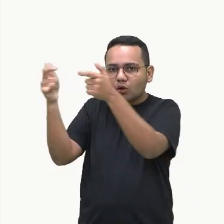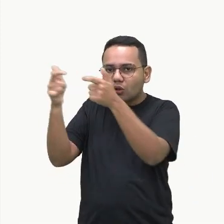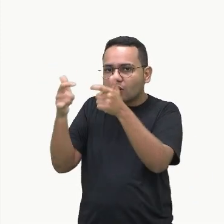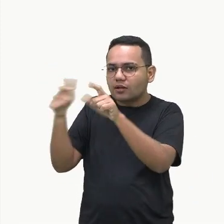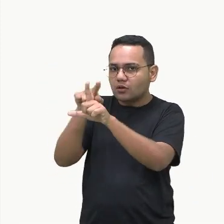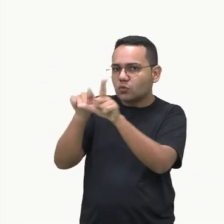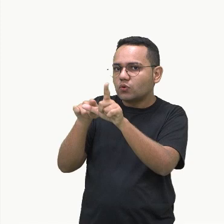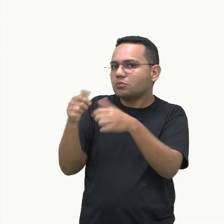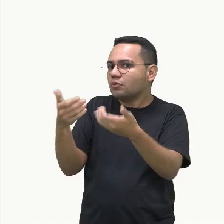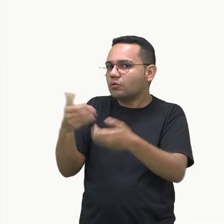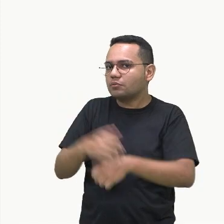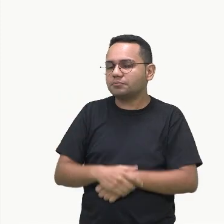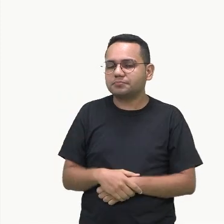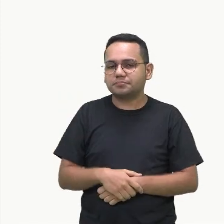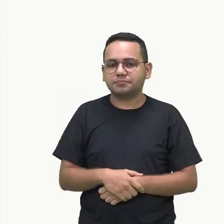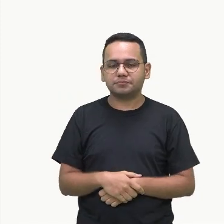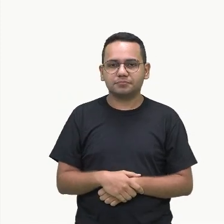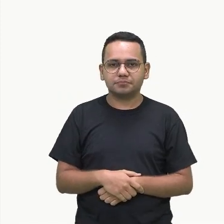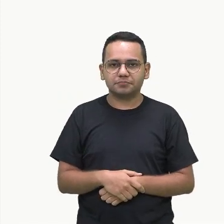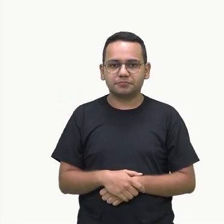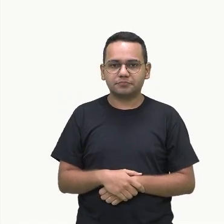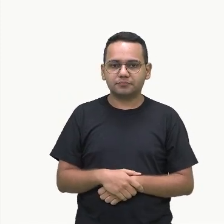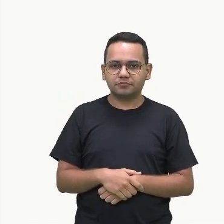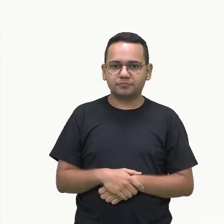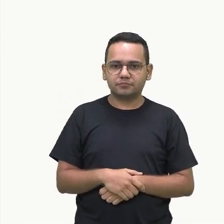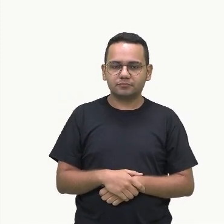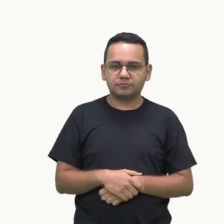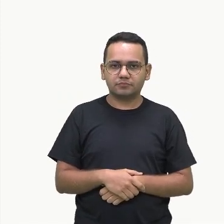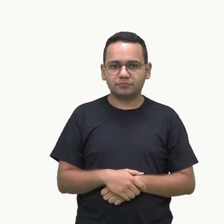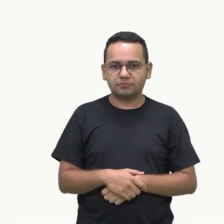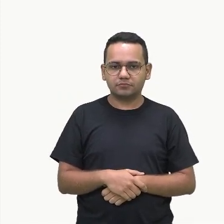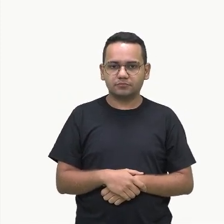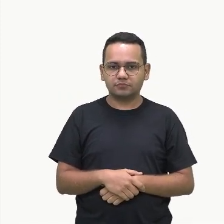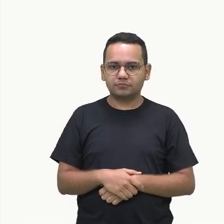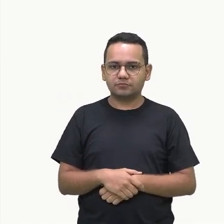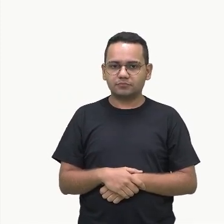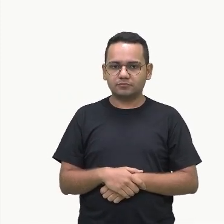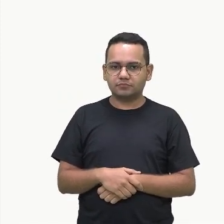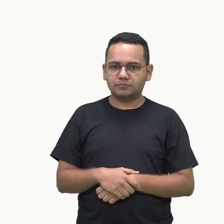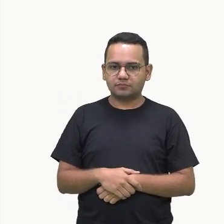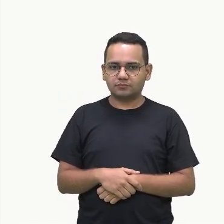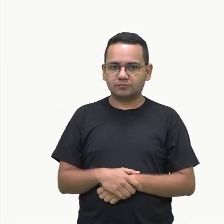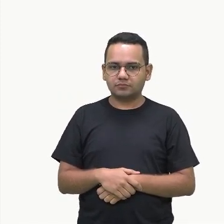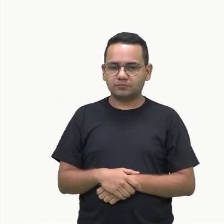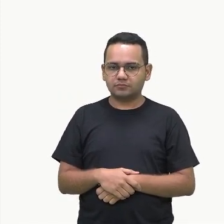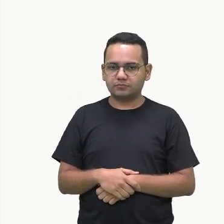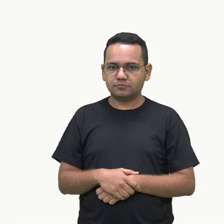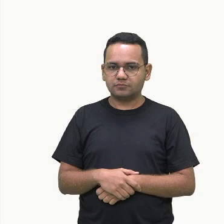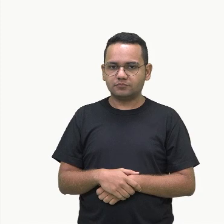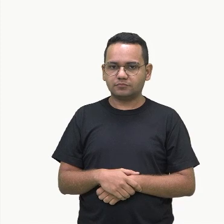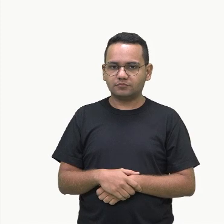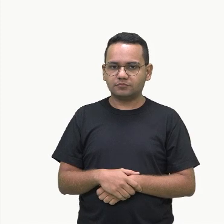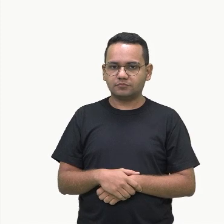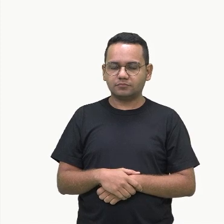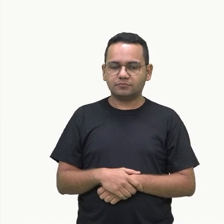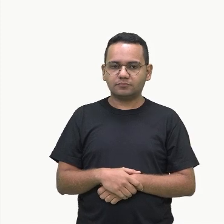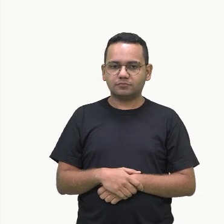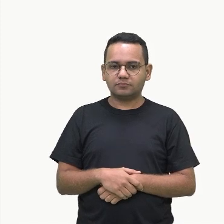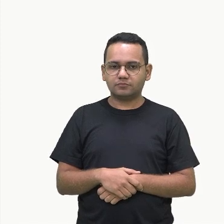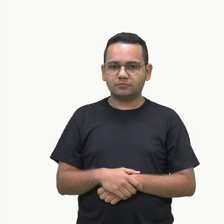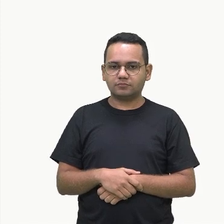Só retomando aqui o ângulo alterno interno, nós percebemos que